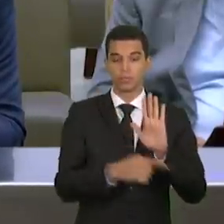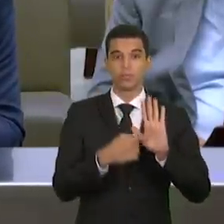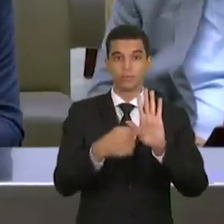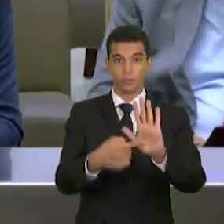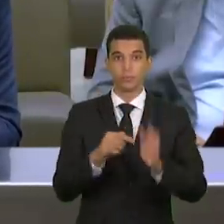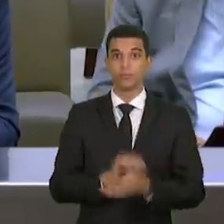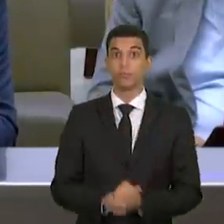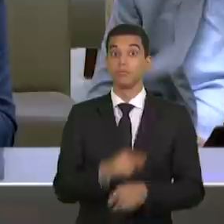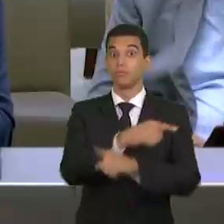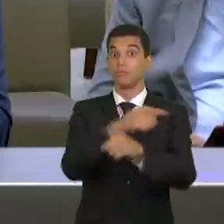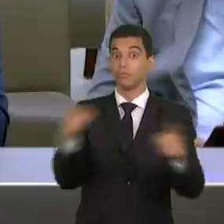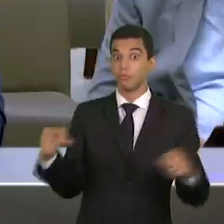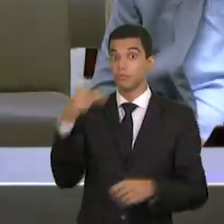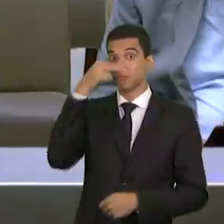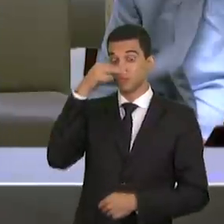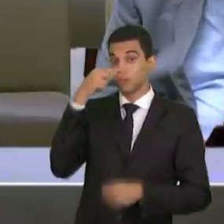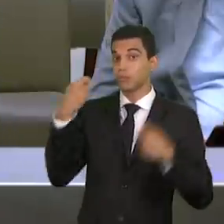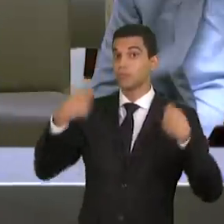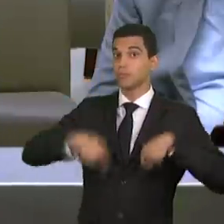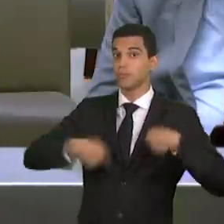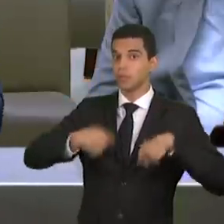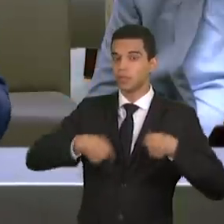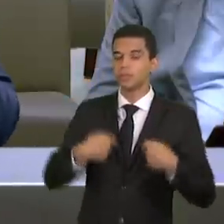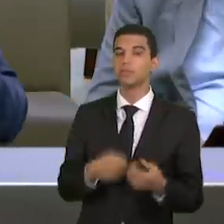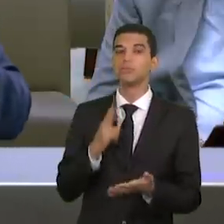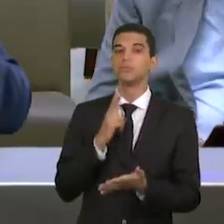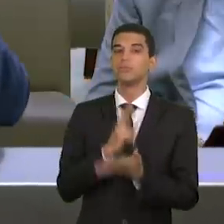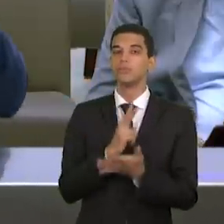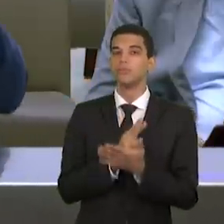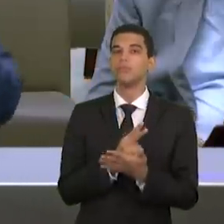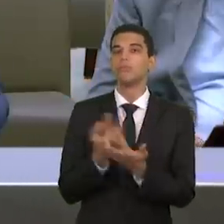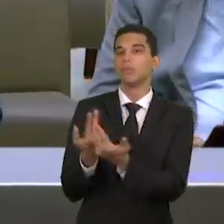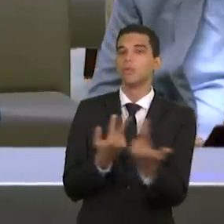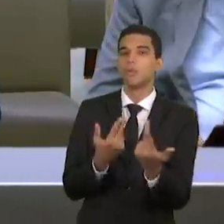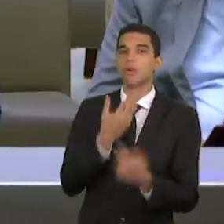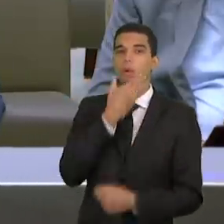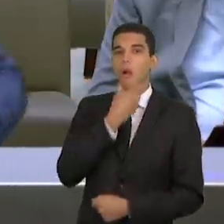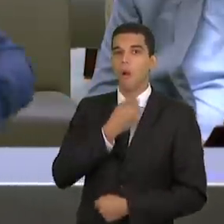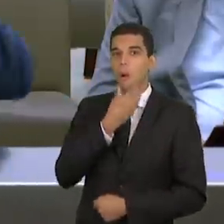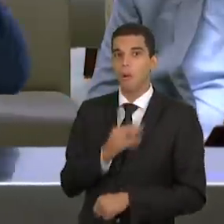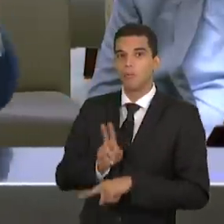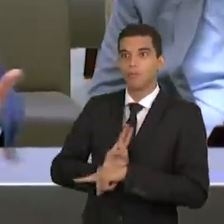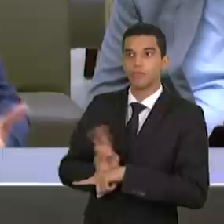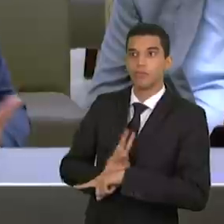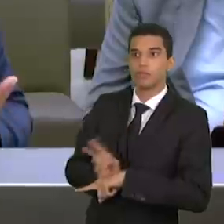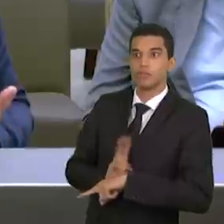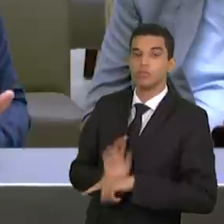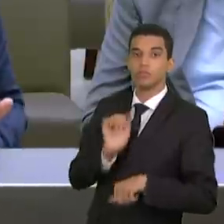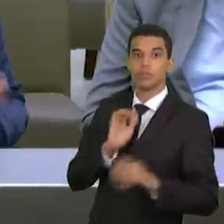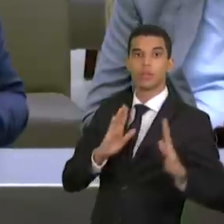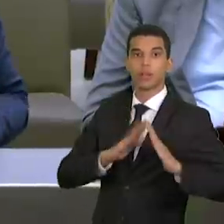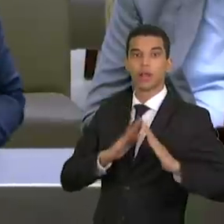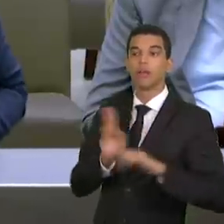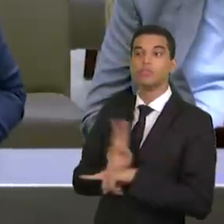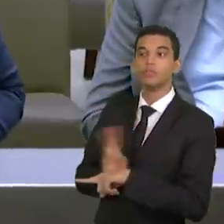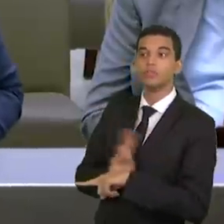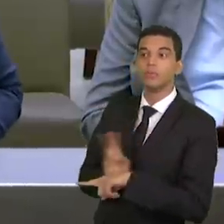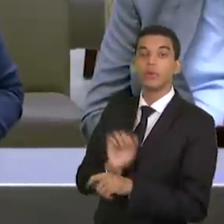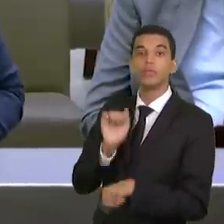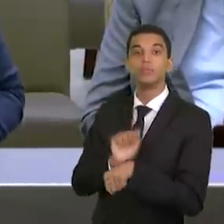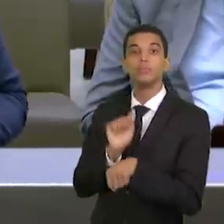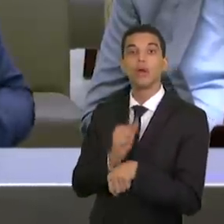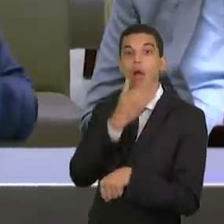vós semelhantes aos homens que esperam o seu Senhor quando houver de voltar das